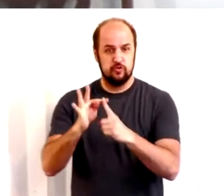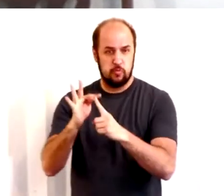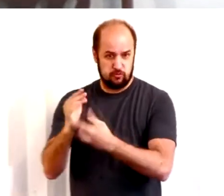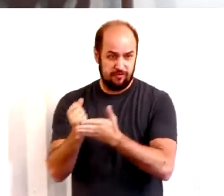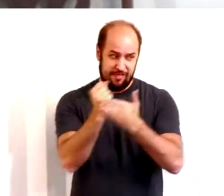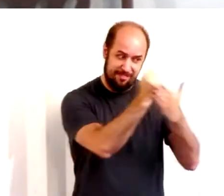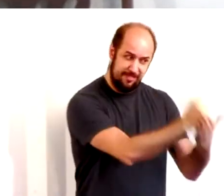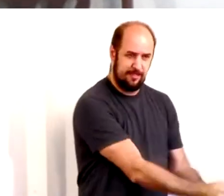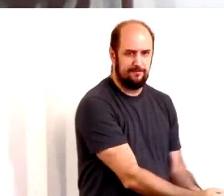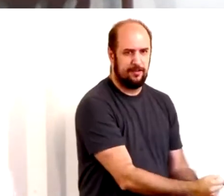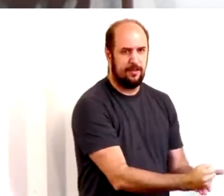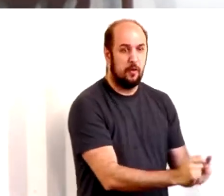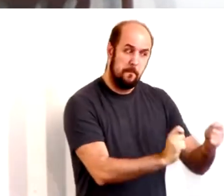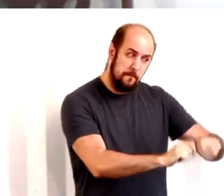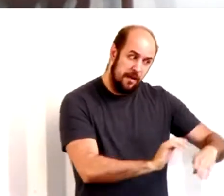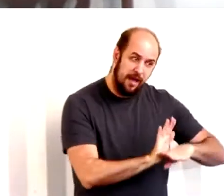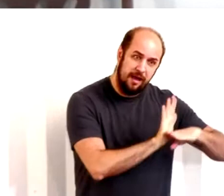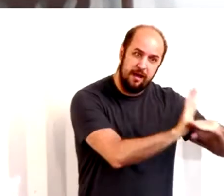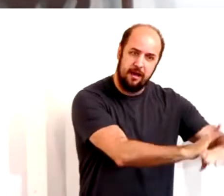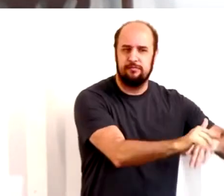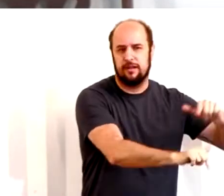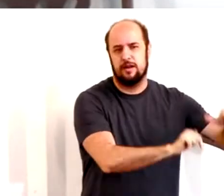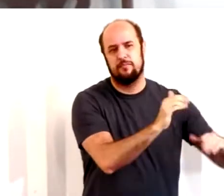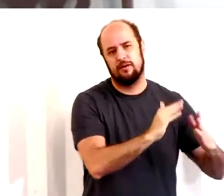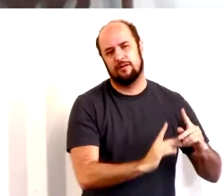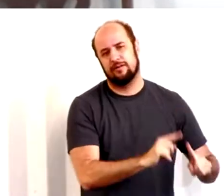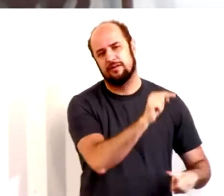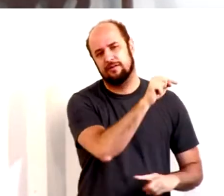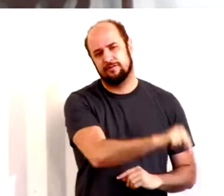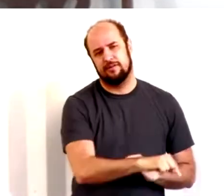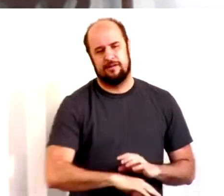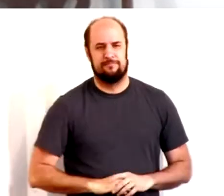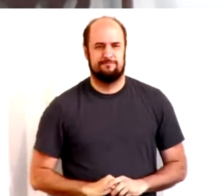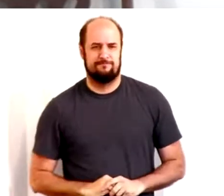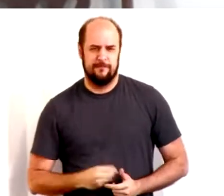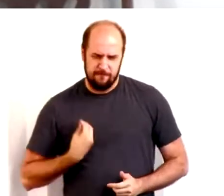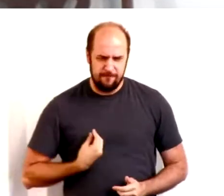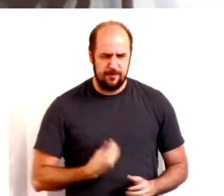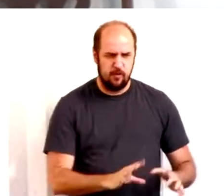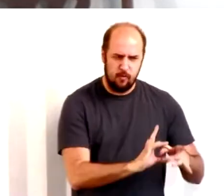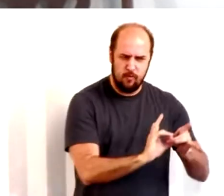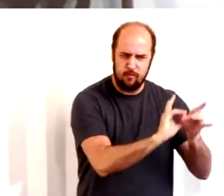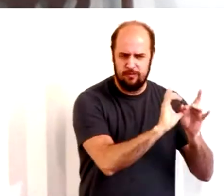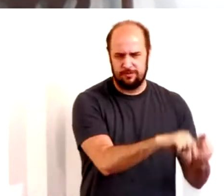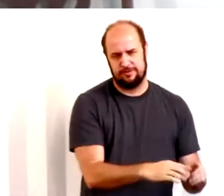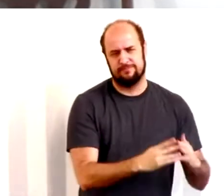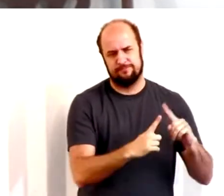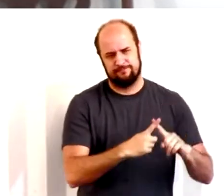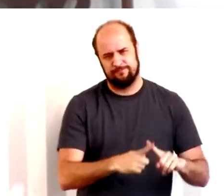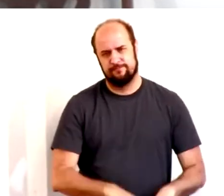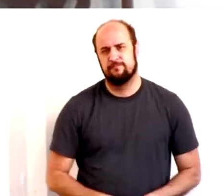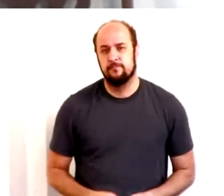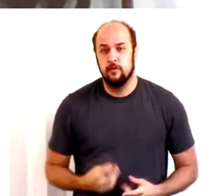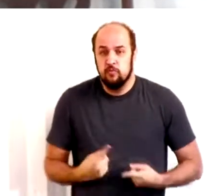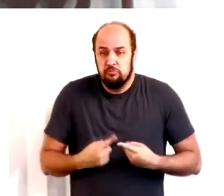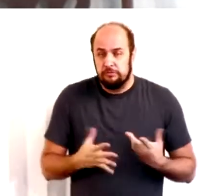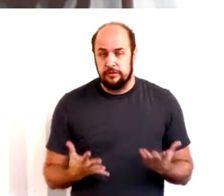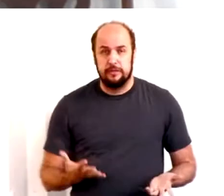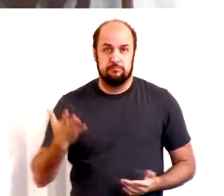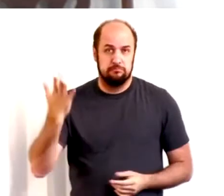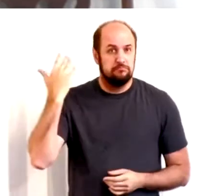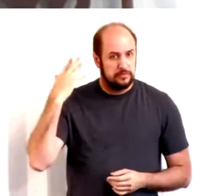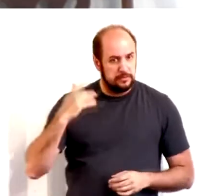a fim de ajudá-los a viver dentro dessa unidade e desse propósito. Porque